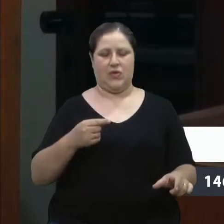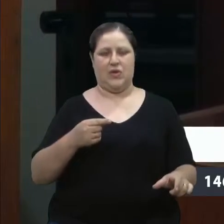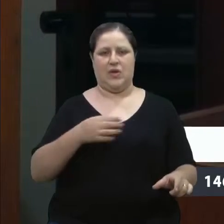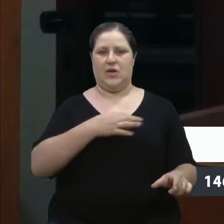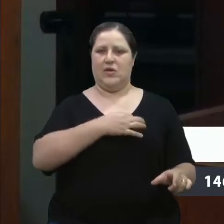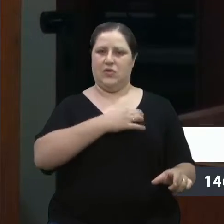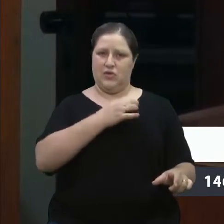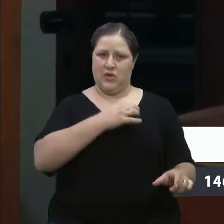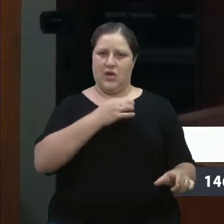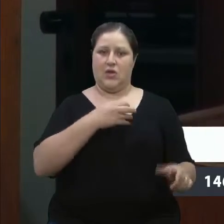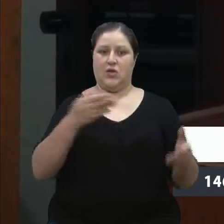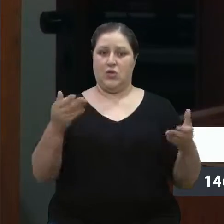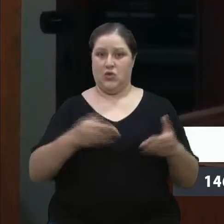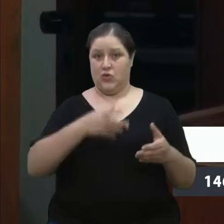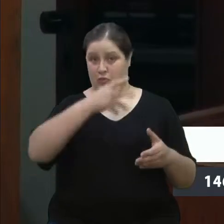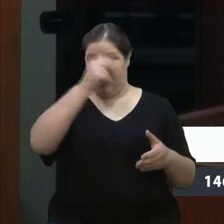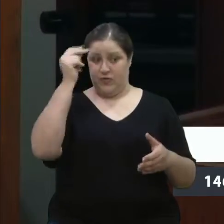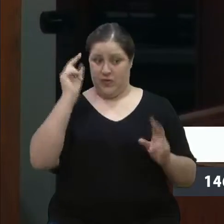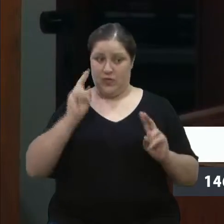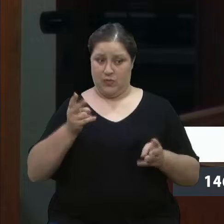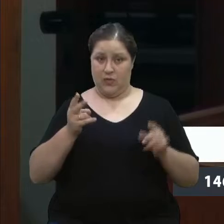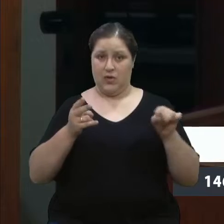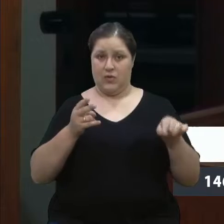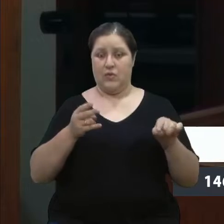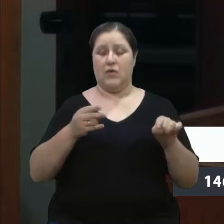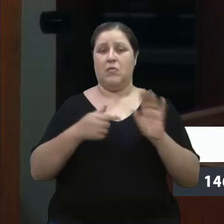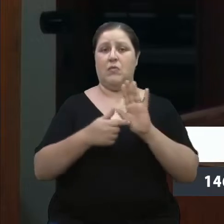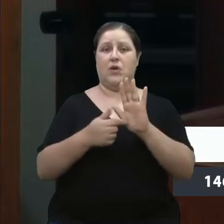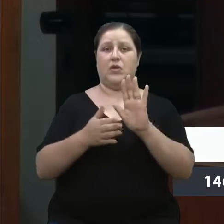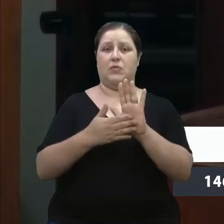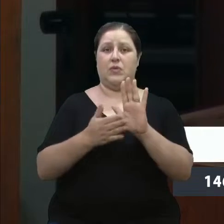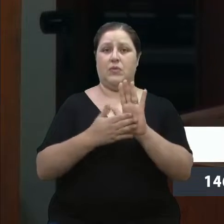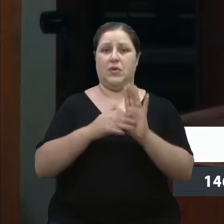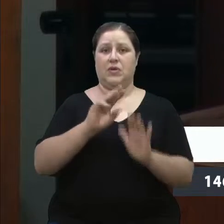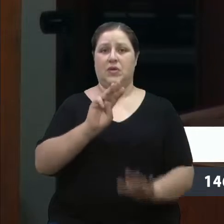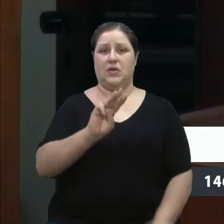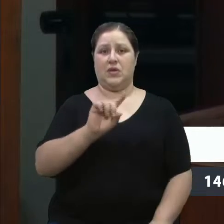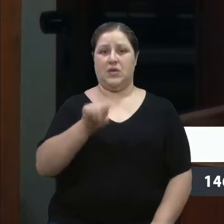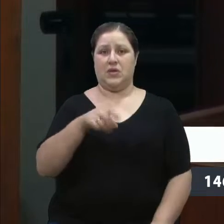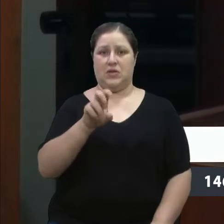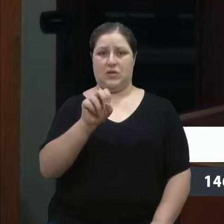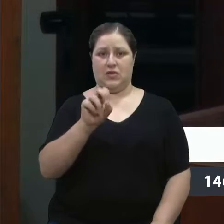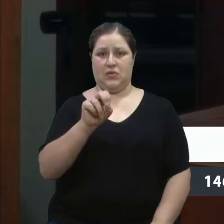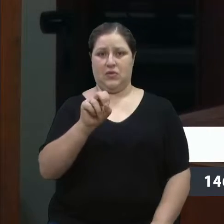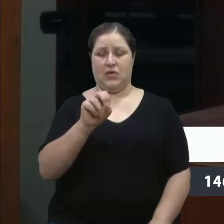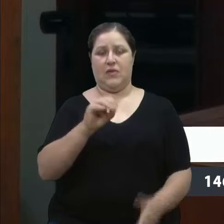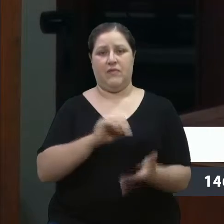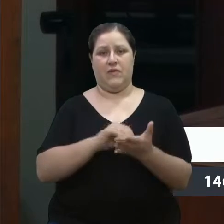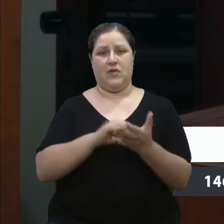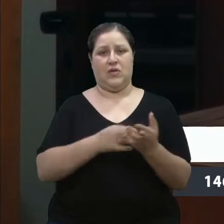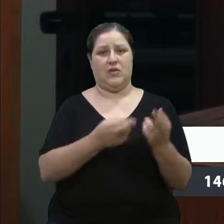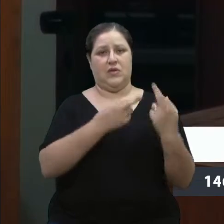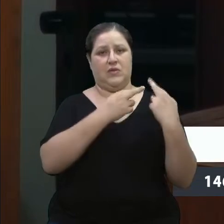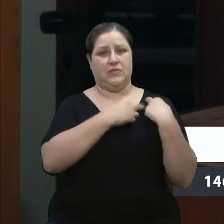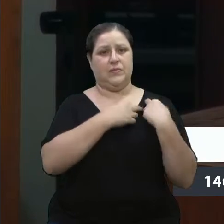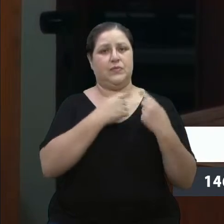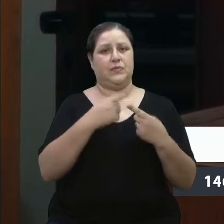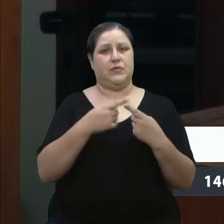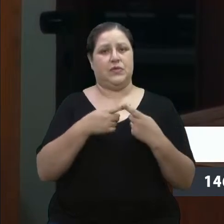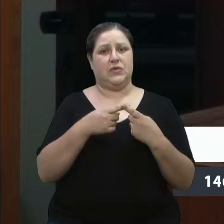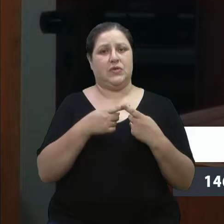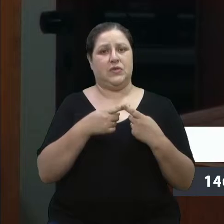prefeito apresentou a proposta dos 13,50 de forma irresponsável, na medida que não é possível